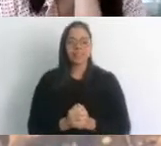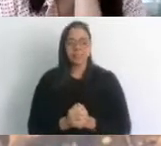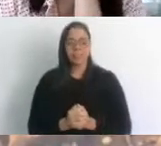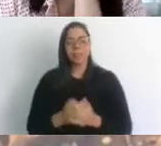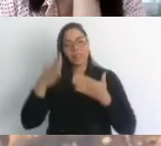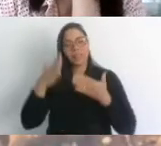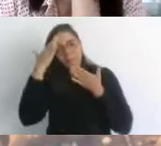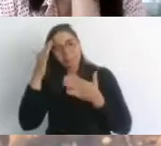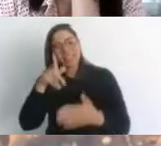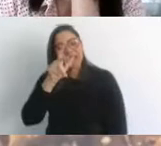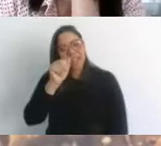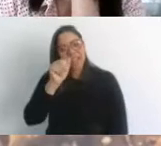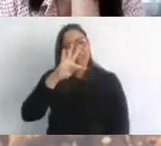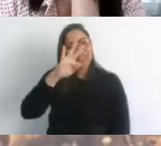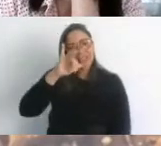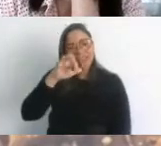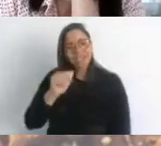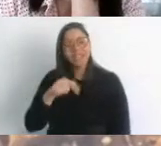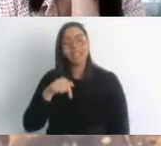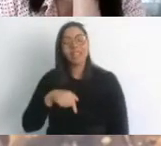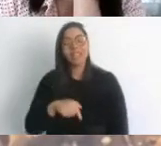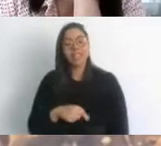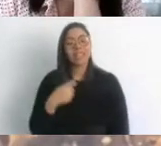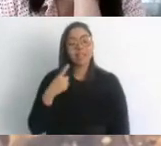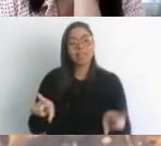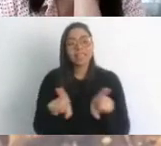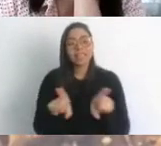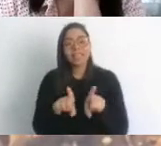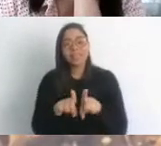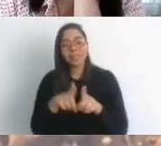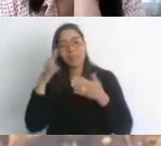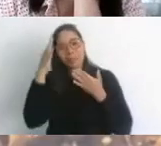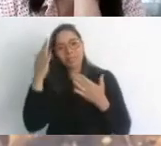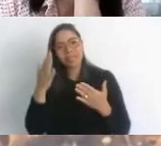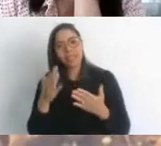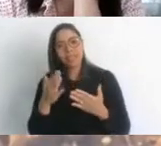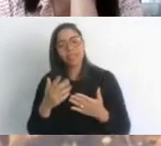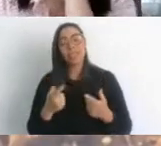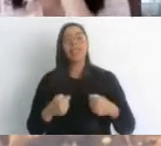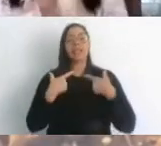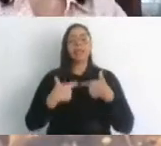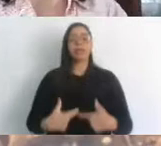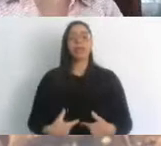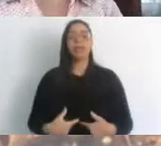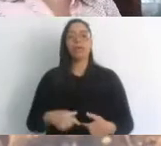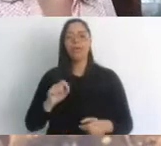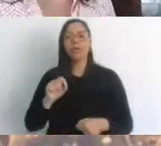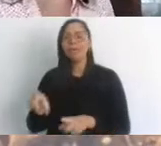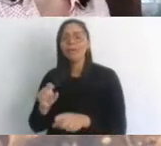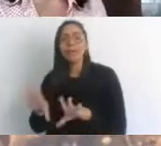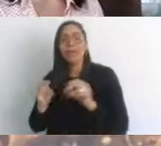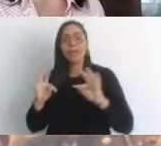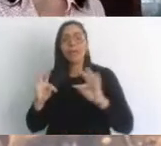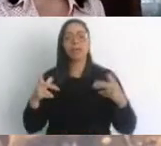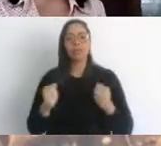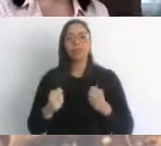obrigada Cátia pela menina sair ar a opressão da ideia e aí o corpo é aquilo que carrega tudo